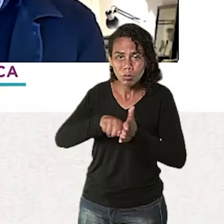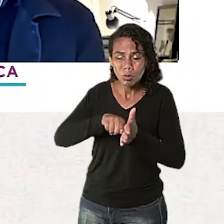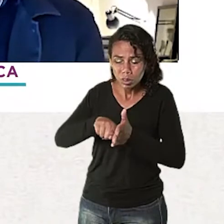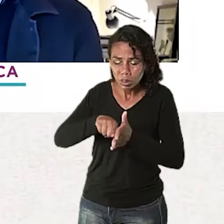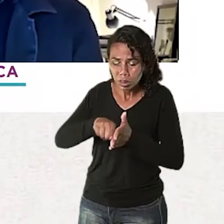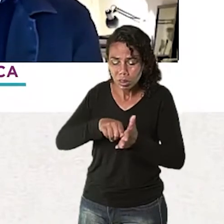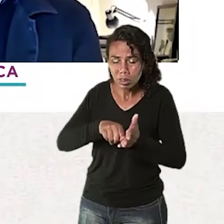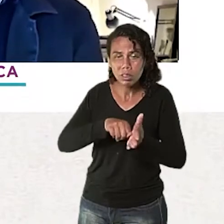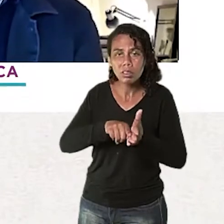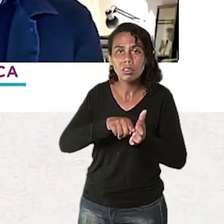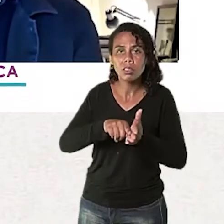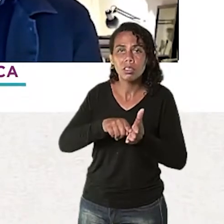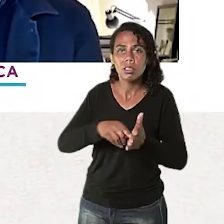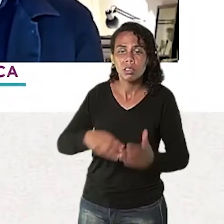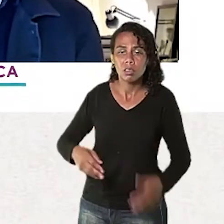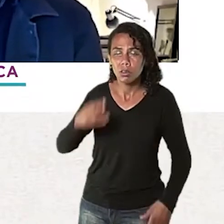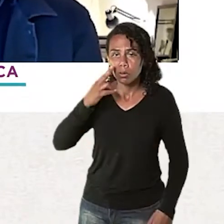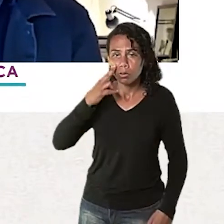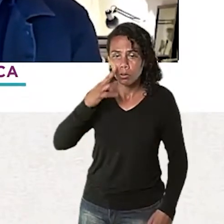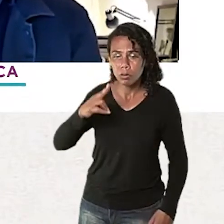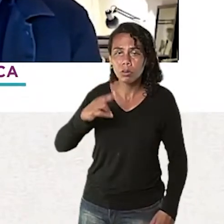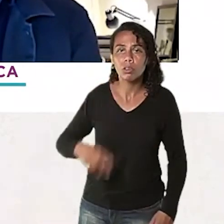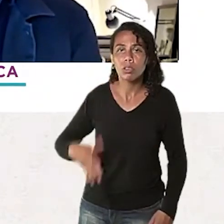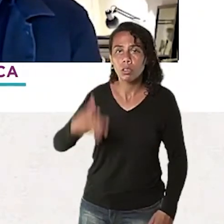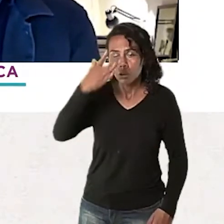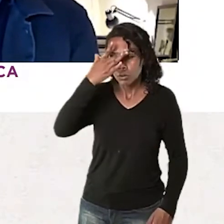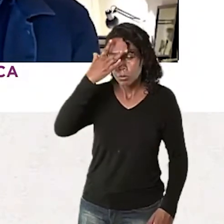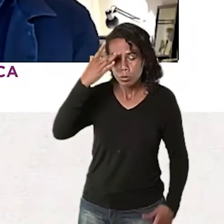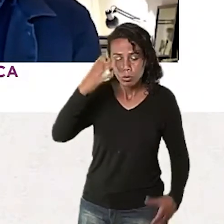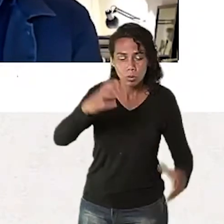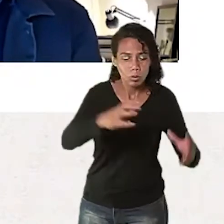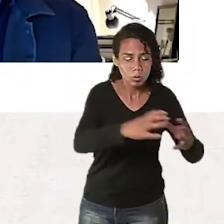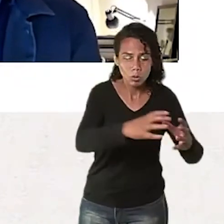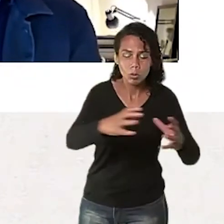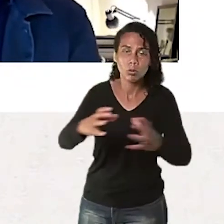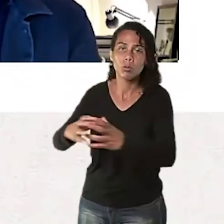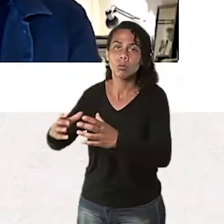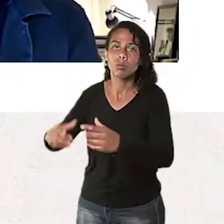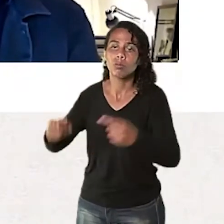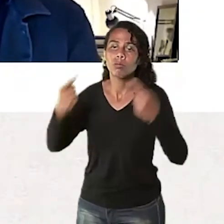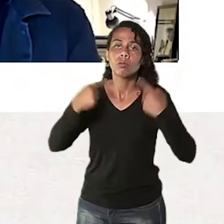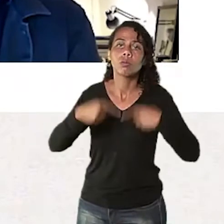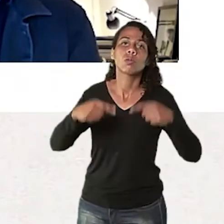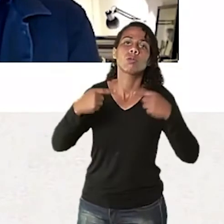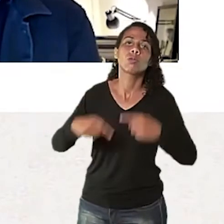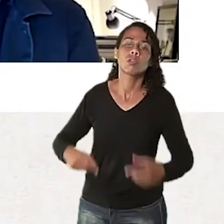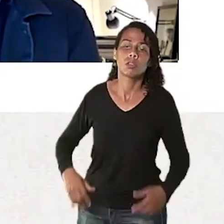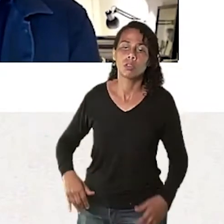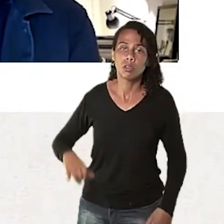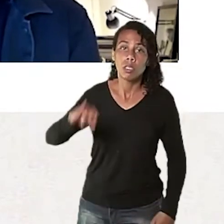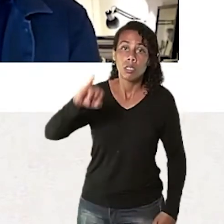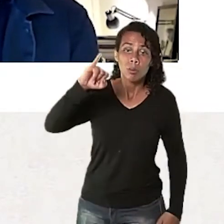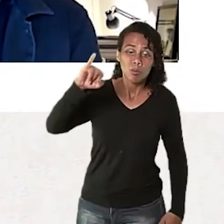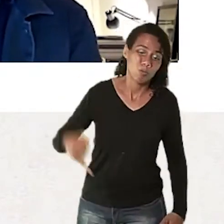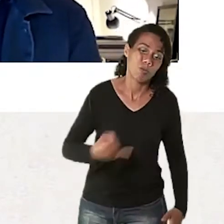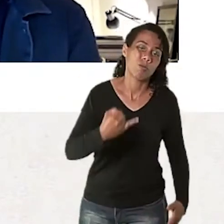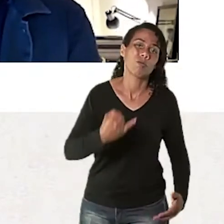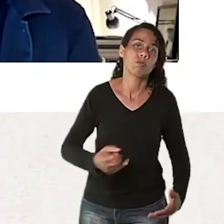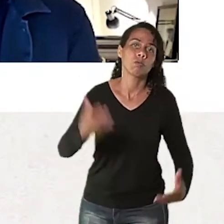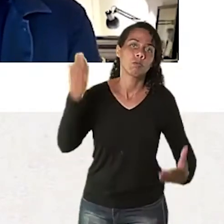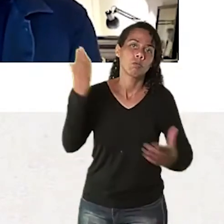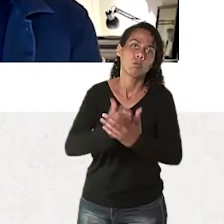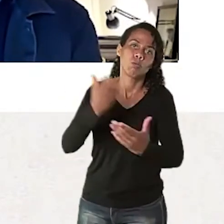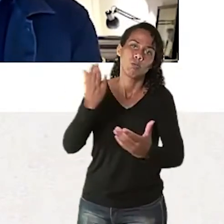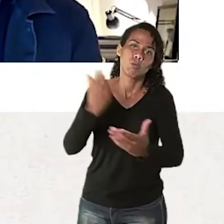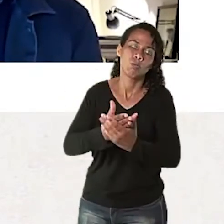que fizeram isso, e tem pessoas de esquerda, como o Vladimir Safata também. Ele usou essa imagem. É uma imagem muito